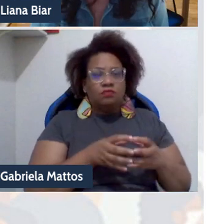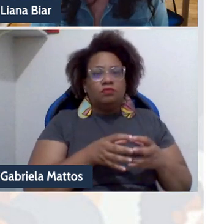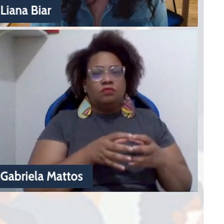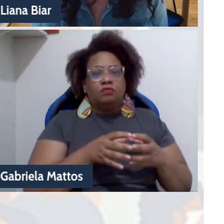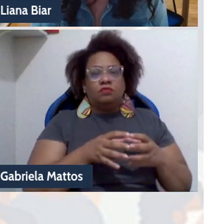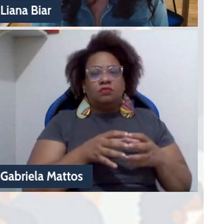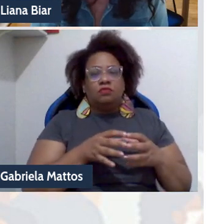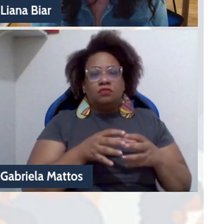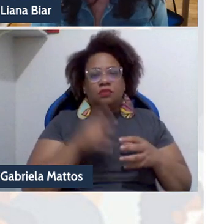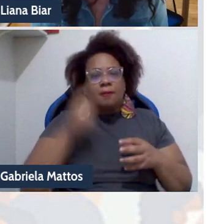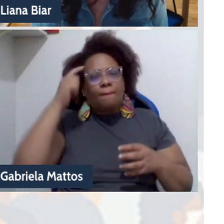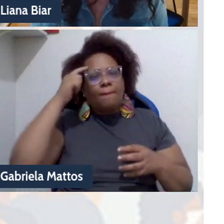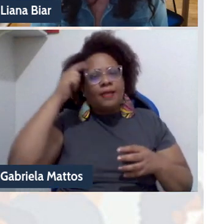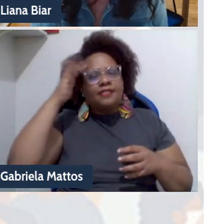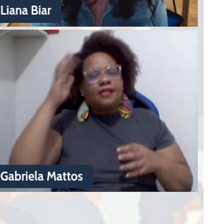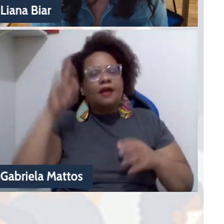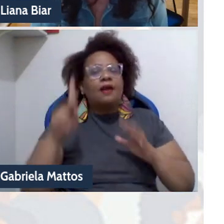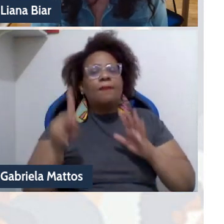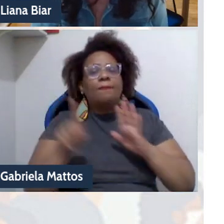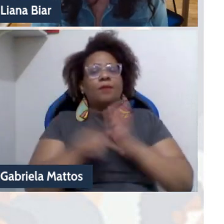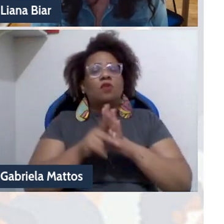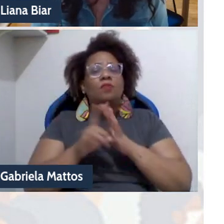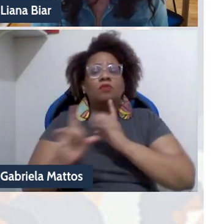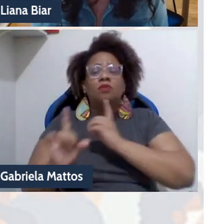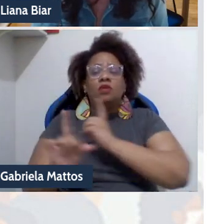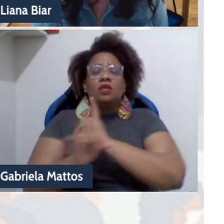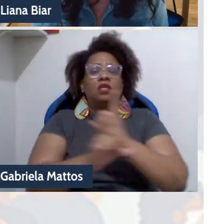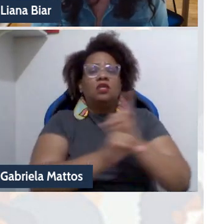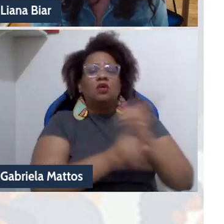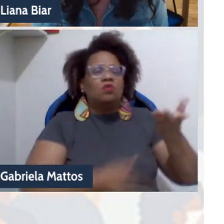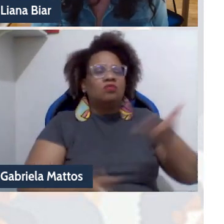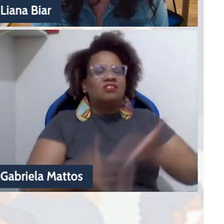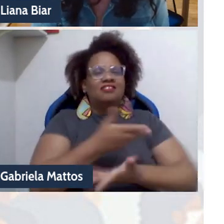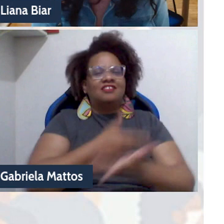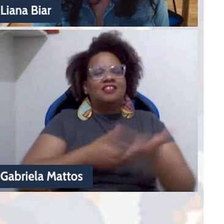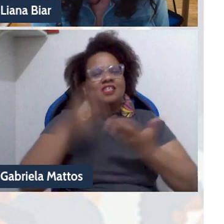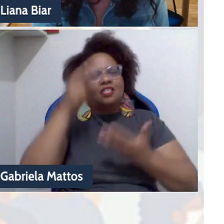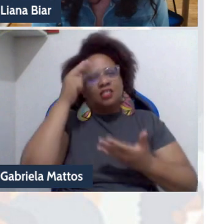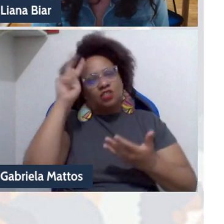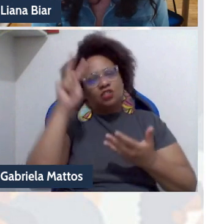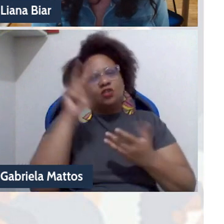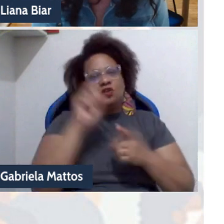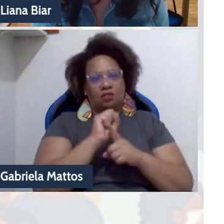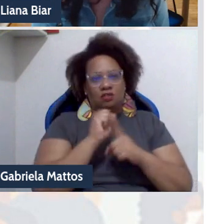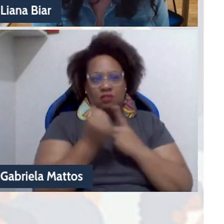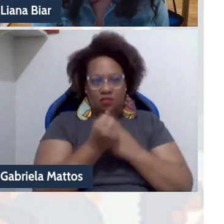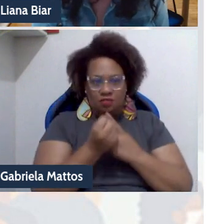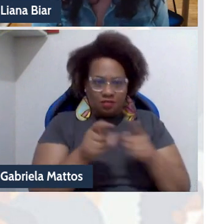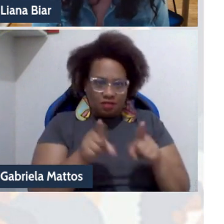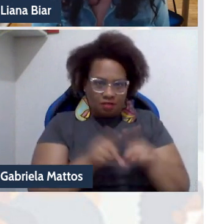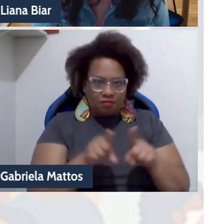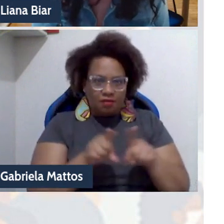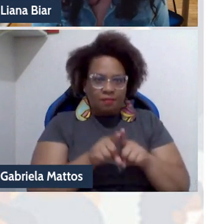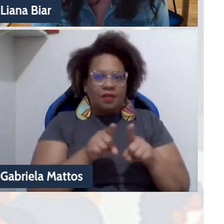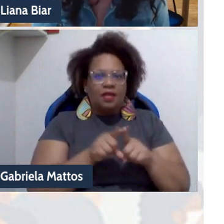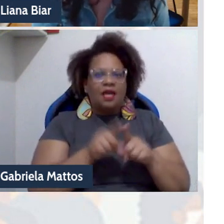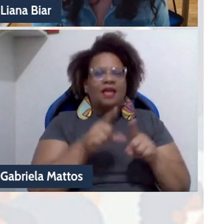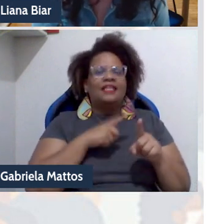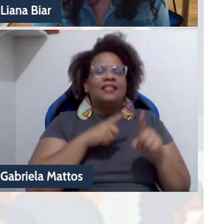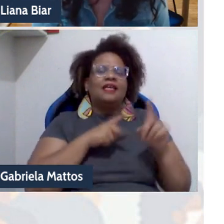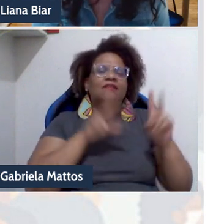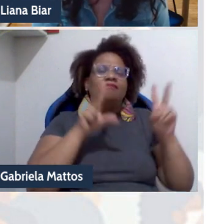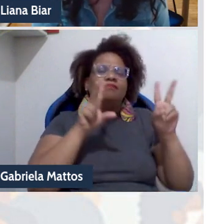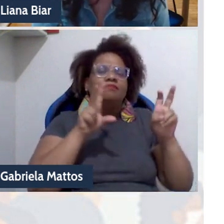inteligibilidade que são próprias do encontro e das esferas sociohistóricas. Daí se desdobram algumas questões que eu não vou ter